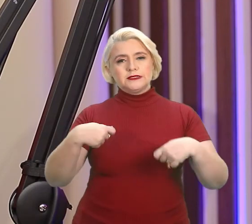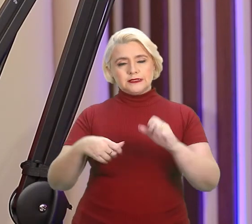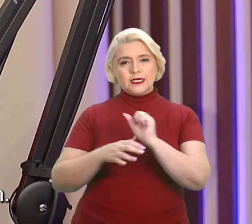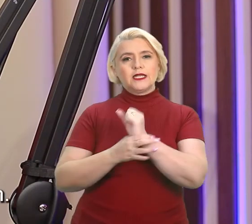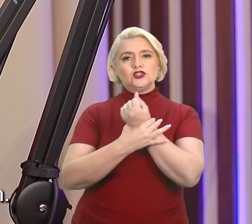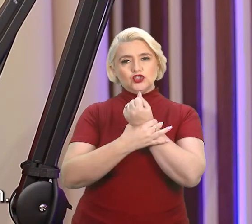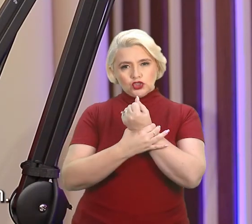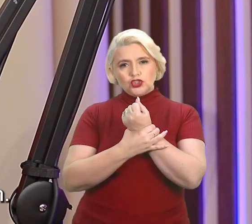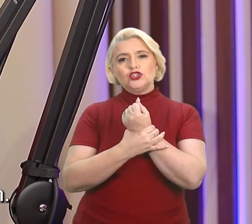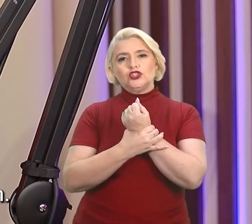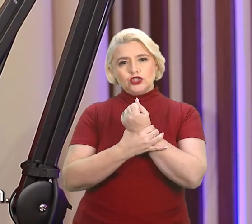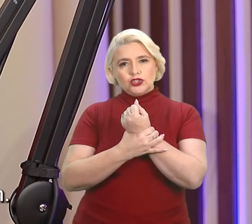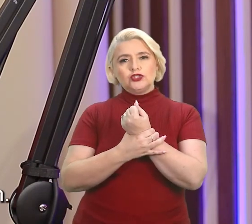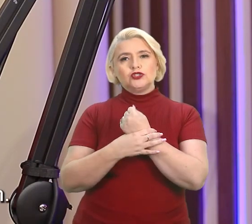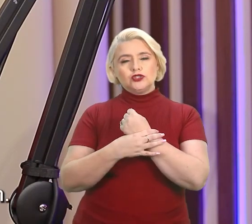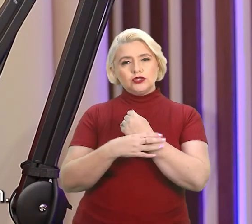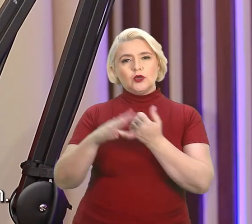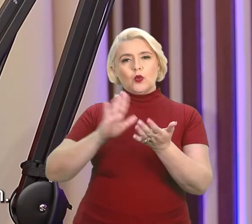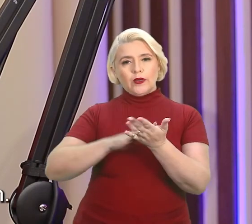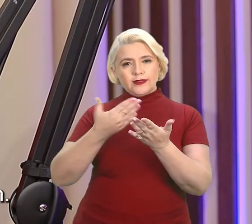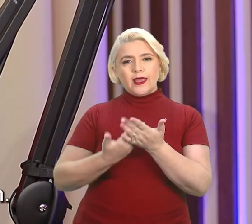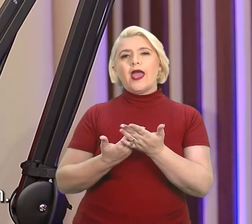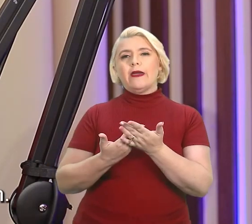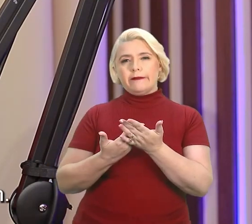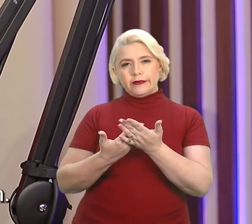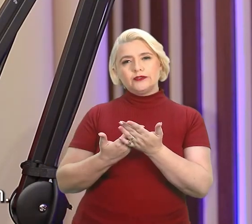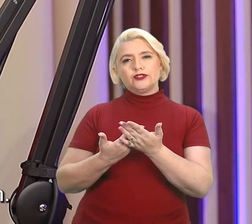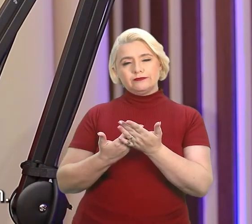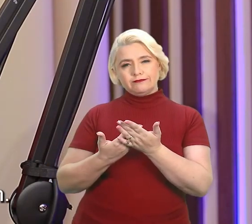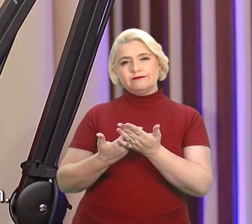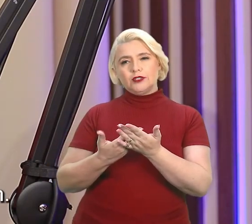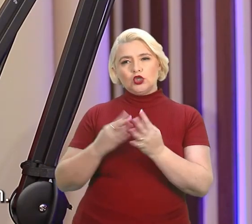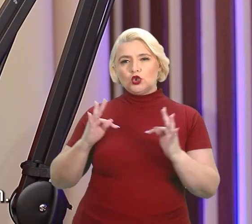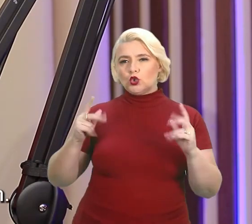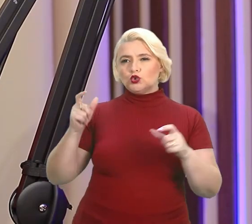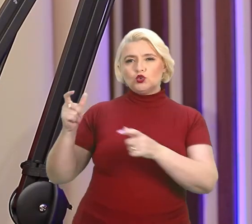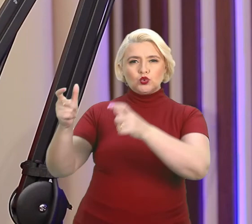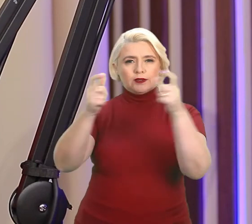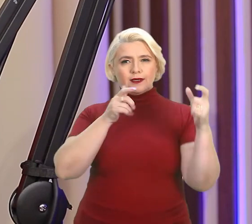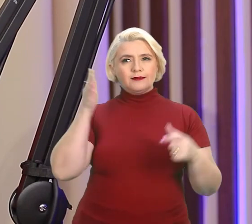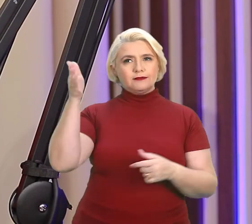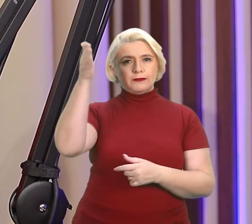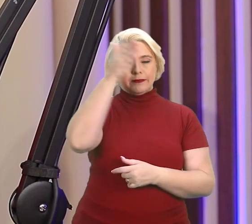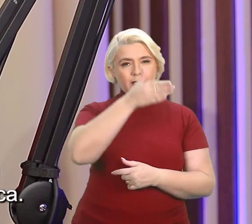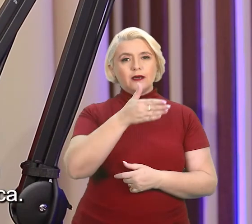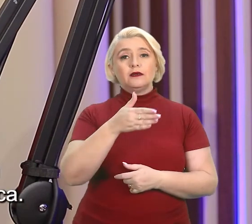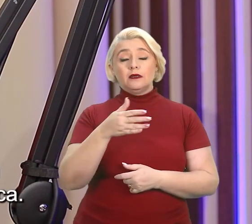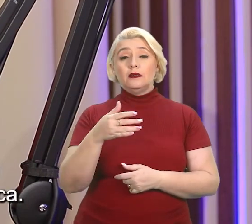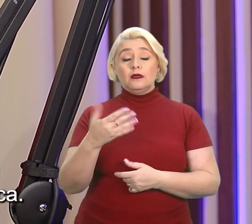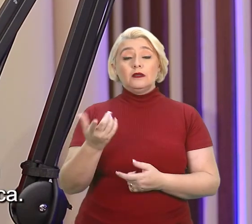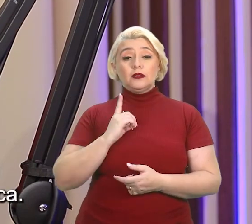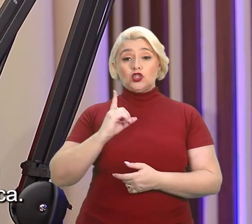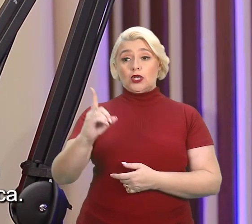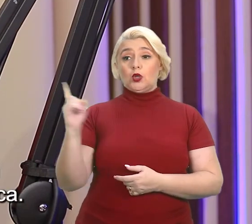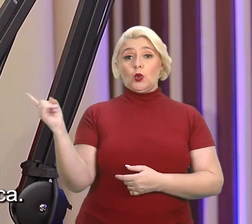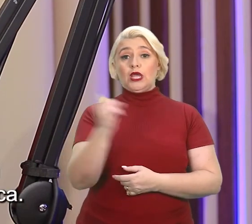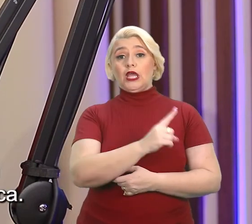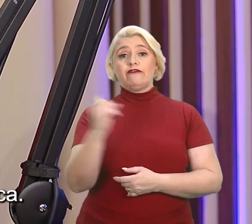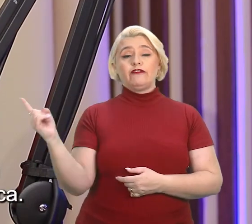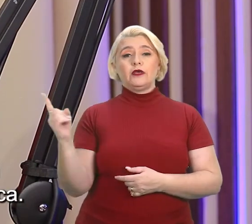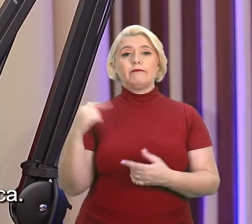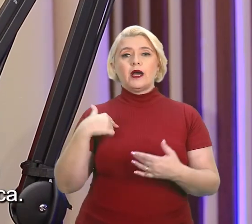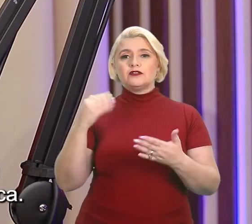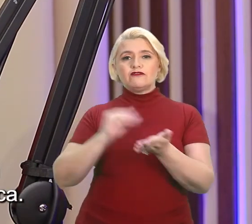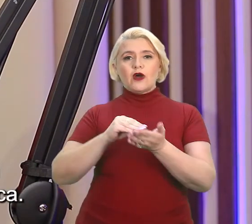garantir o direito linguístico dos surdos em todos os lugares, né, em todos os lugares que eles precisam ir. O direito de ir e vir acaba não sendo respeitado